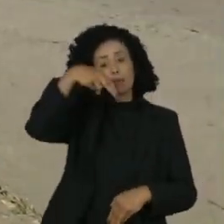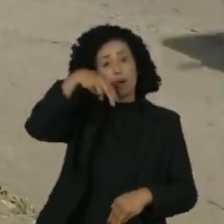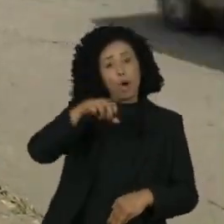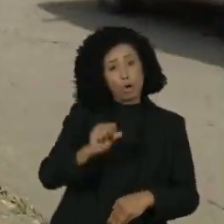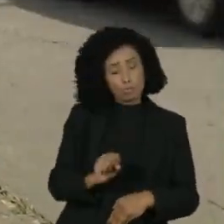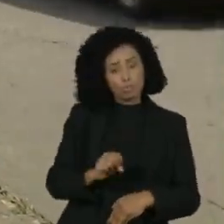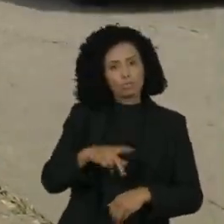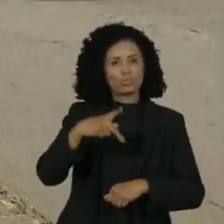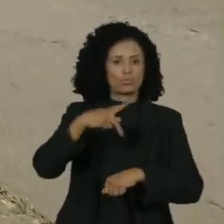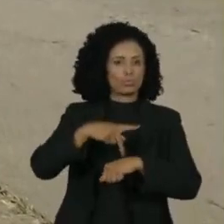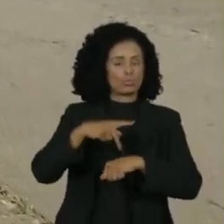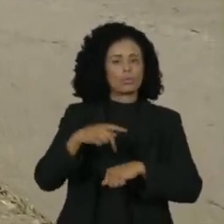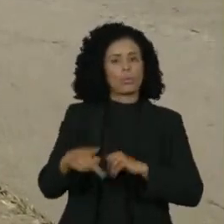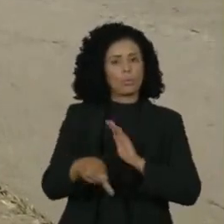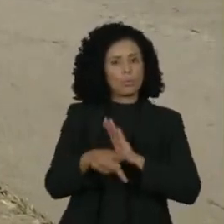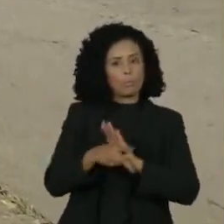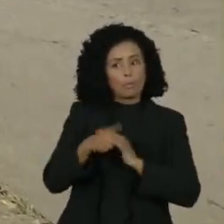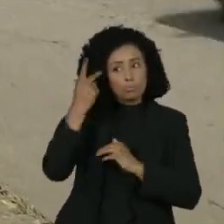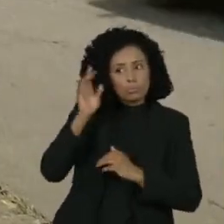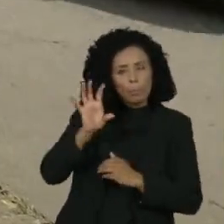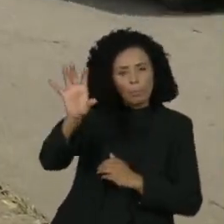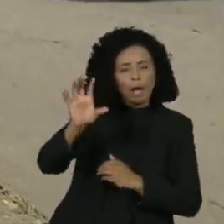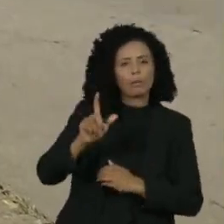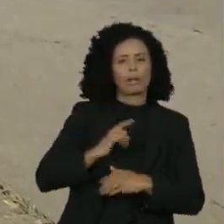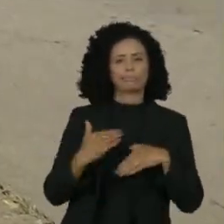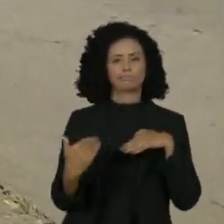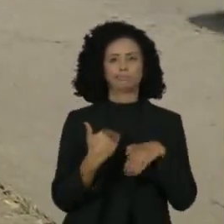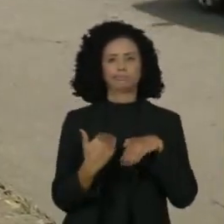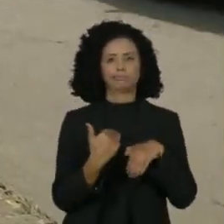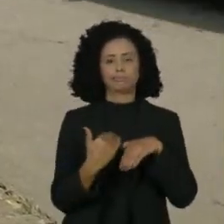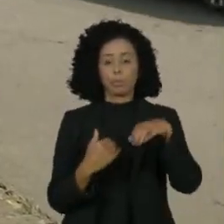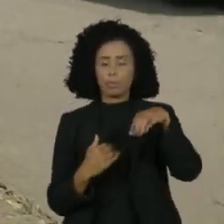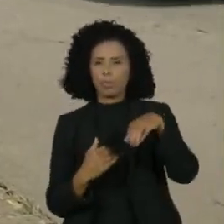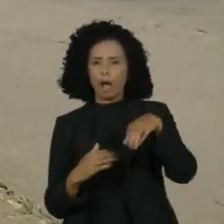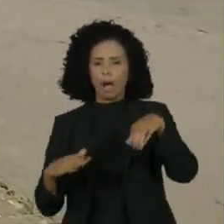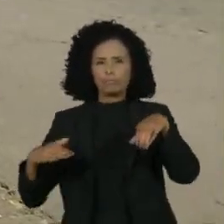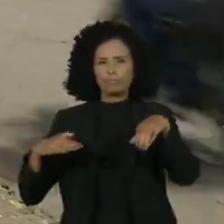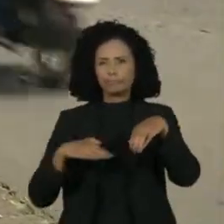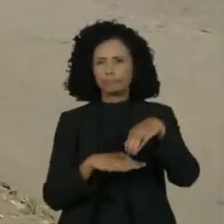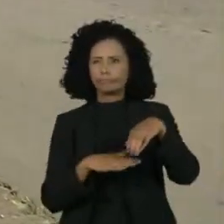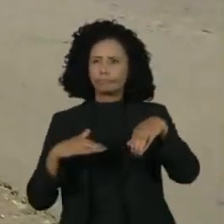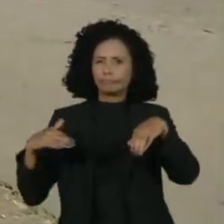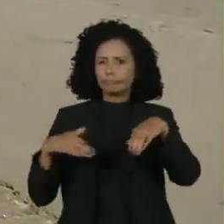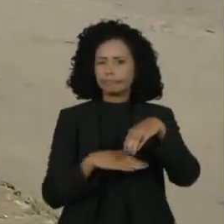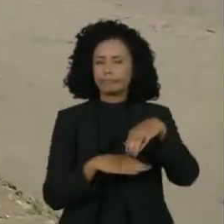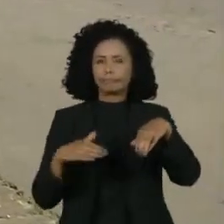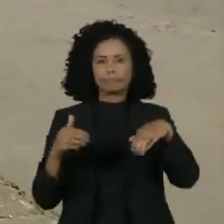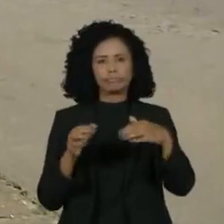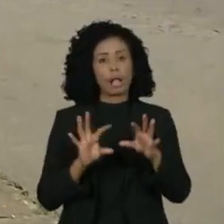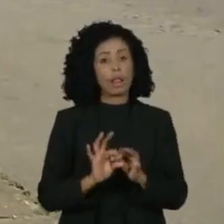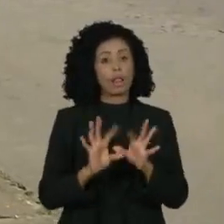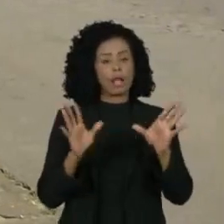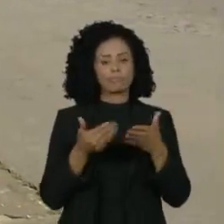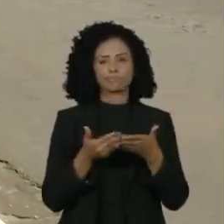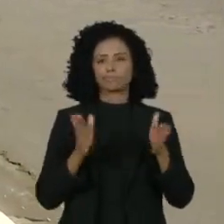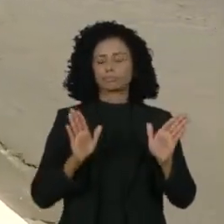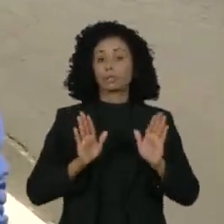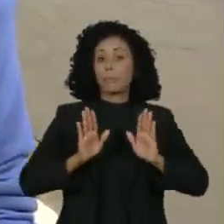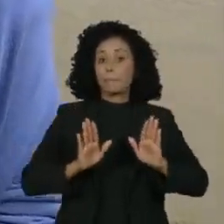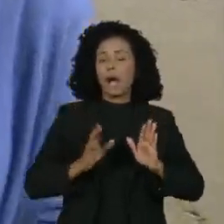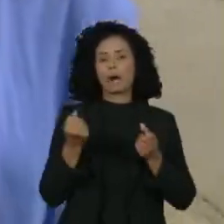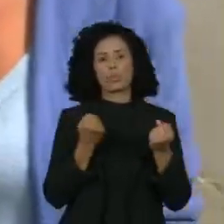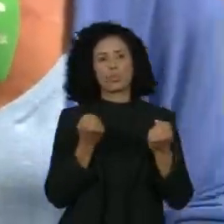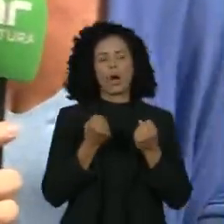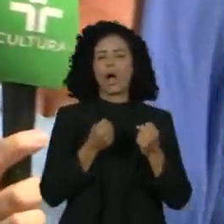sul da capital paulista, o trânsito no túnel Ayrton Senna foi liberado. Agora, os veículos